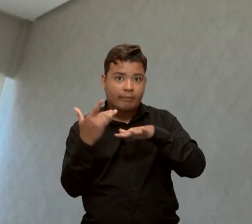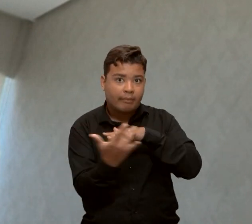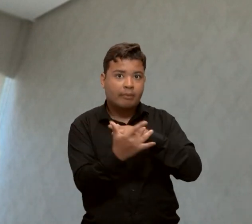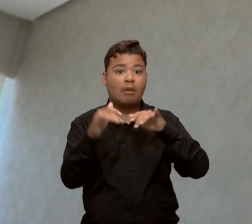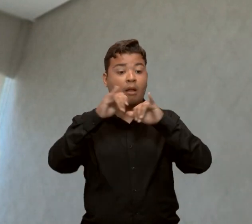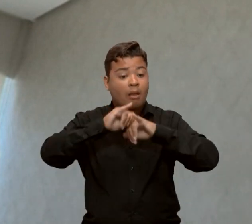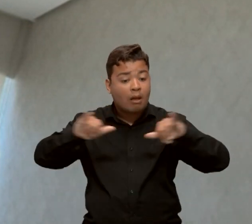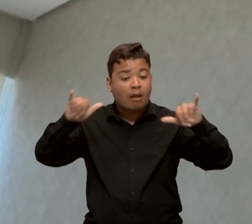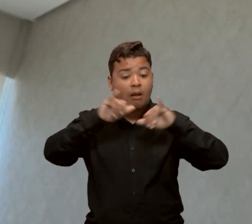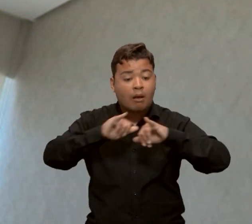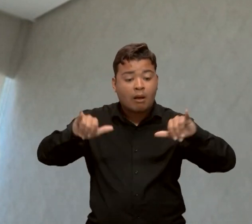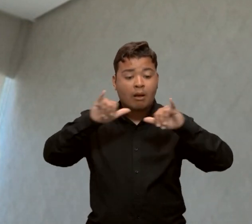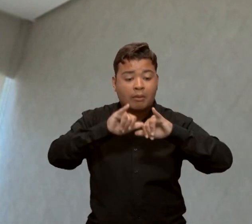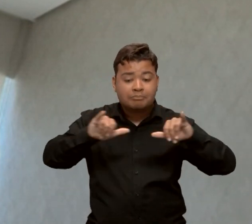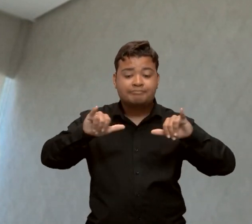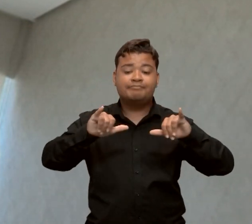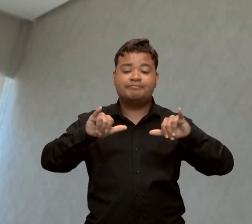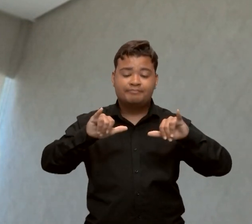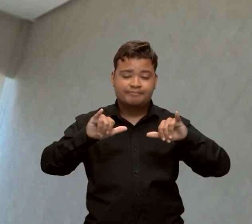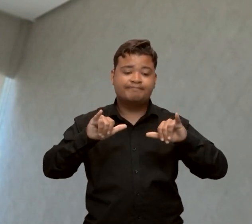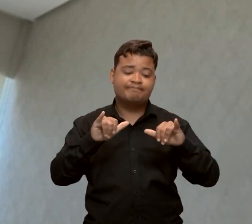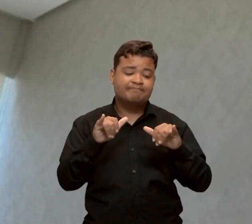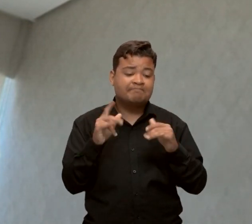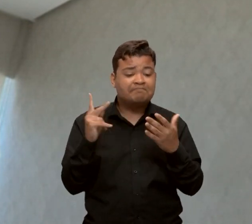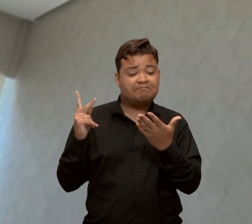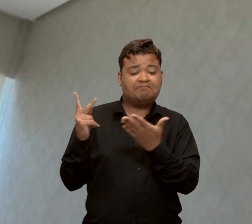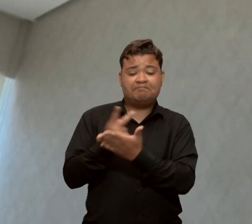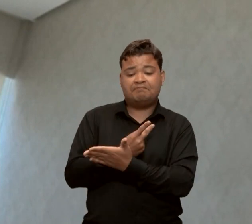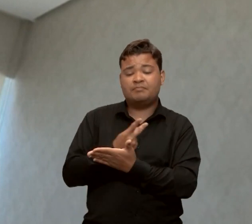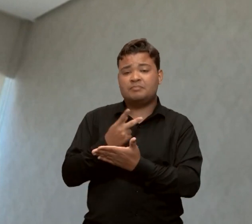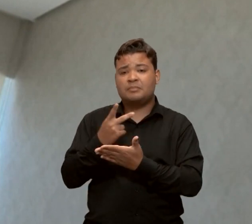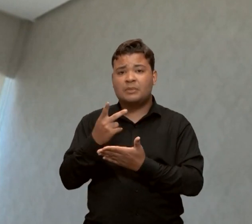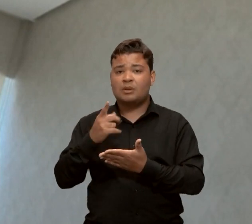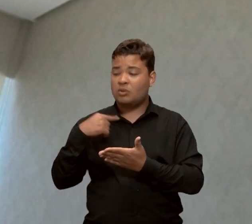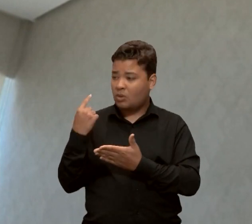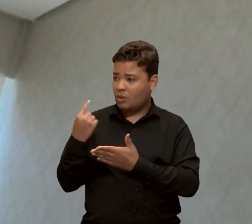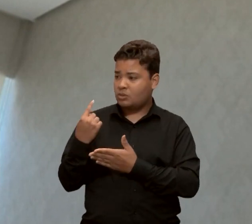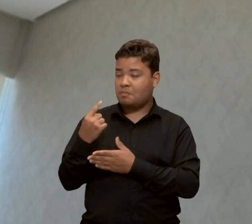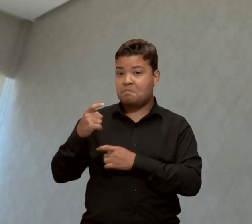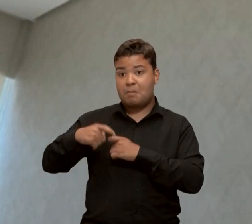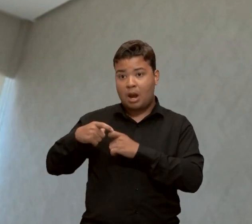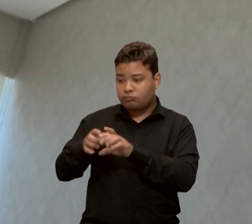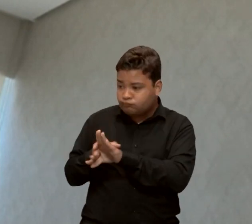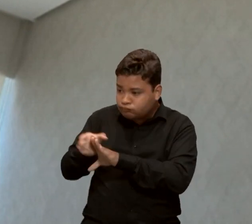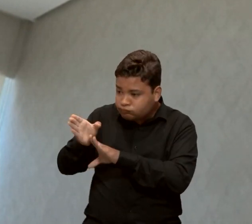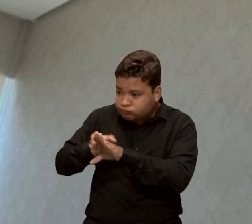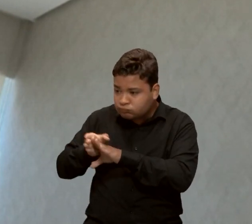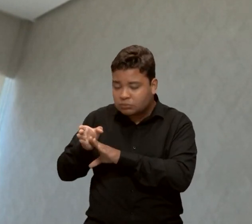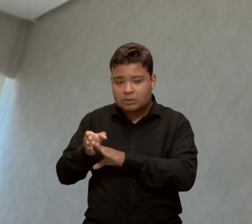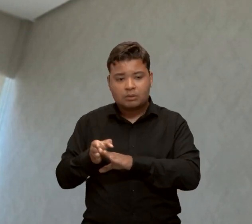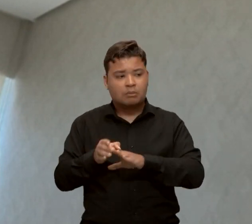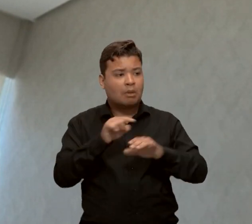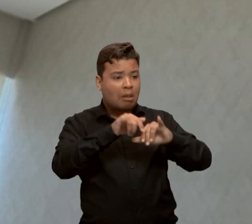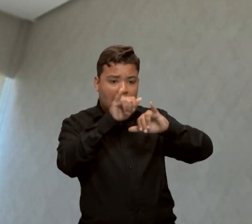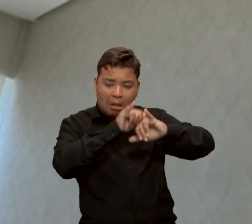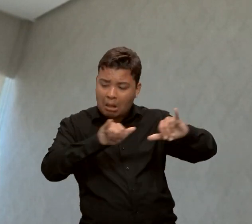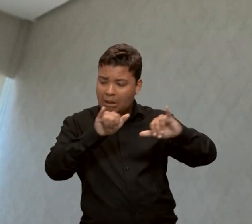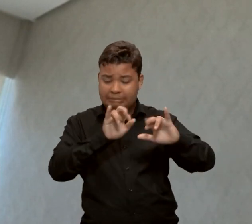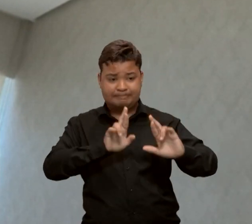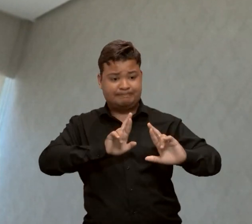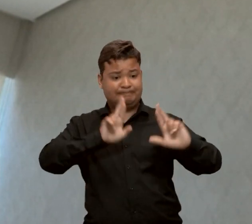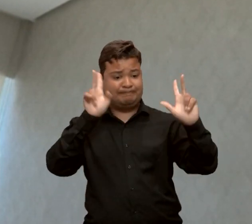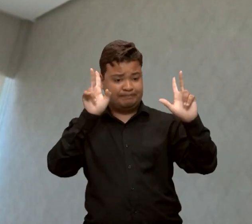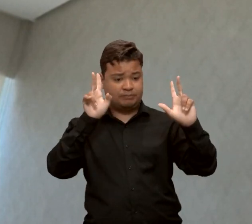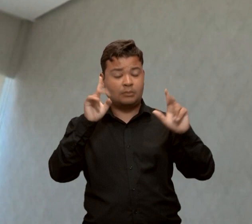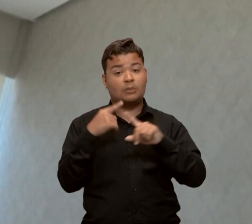que dá, assim, perturba um pouco as nossas orientações do que realmente existe de evidência científica, e aqui nós estamos